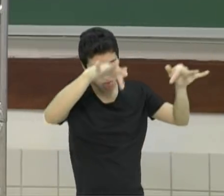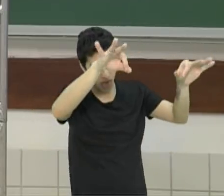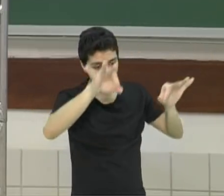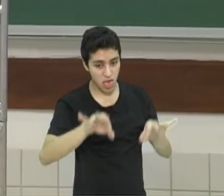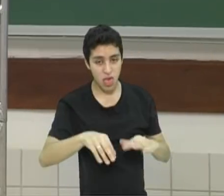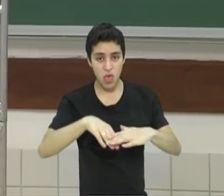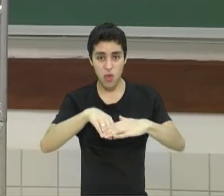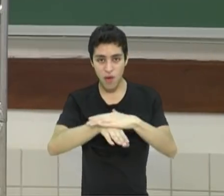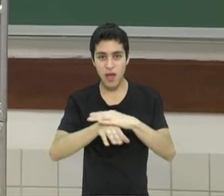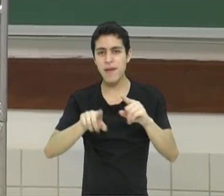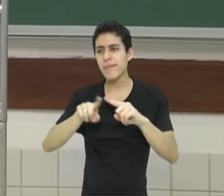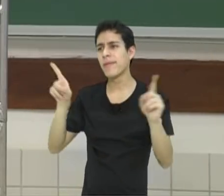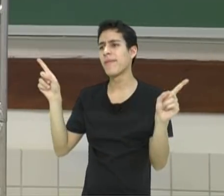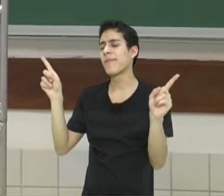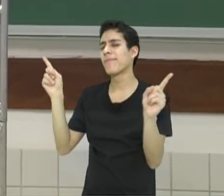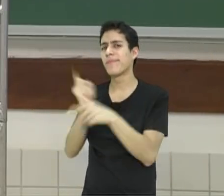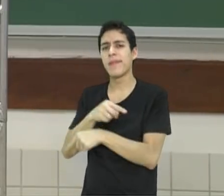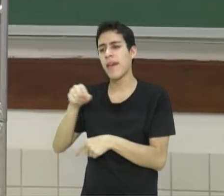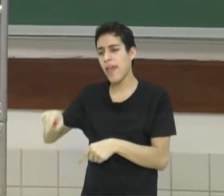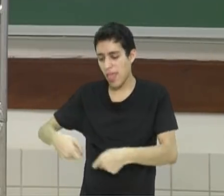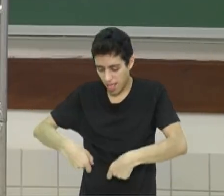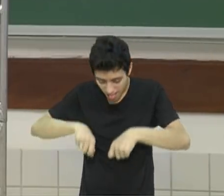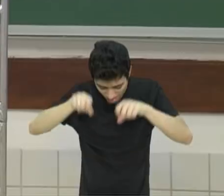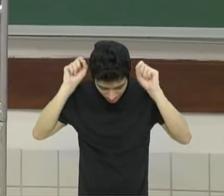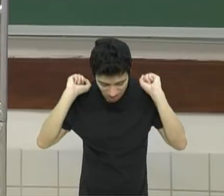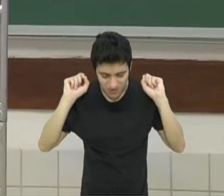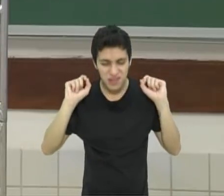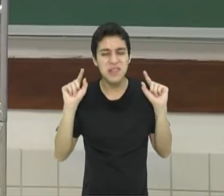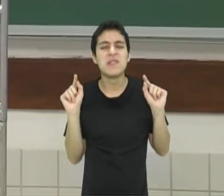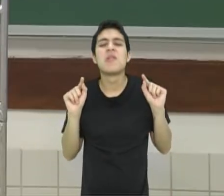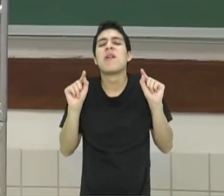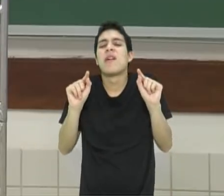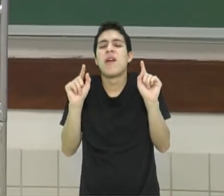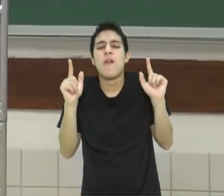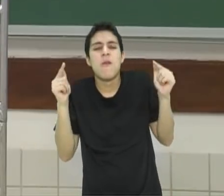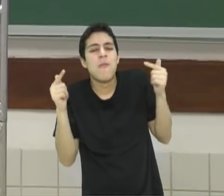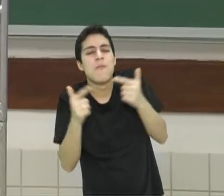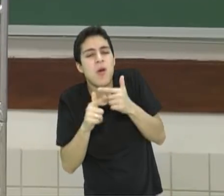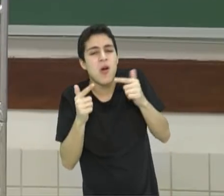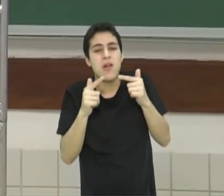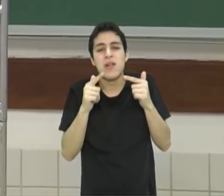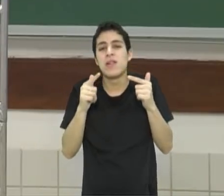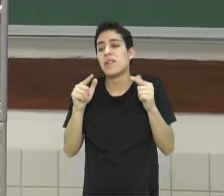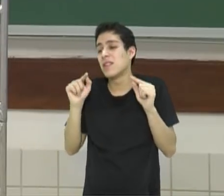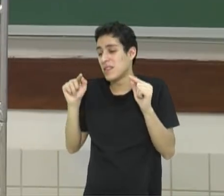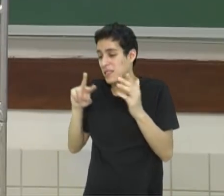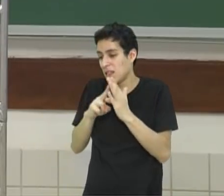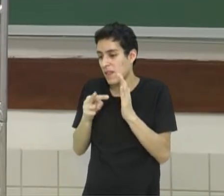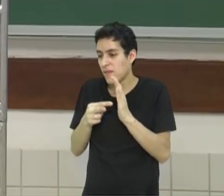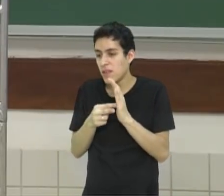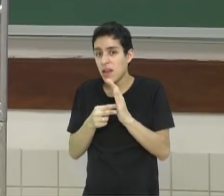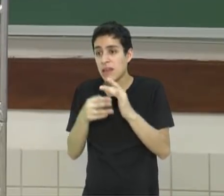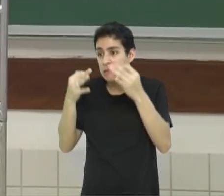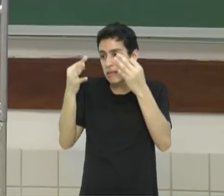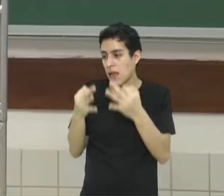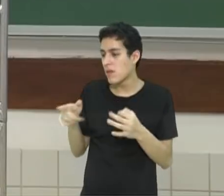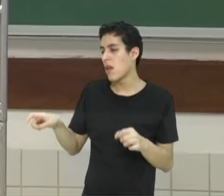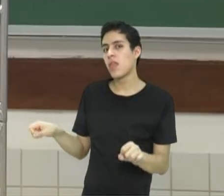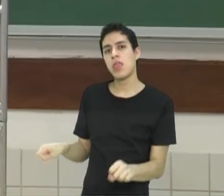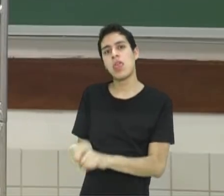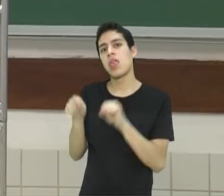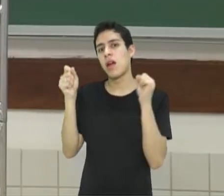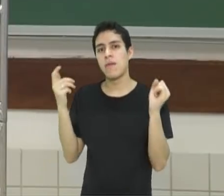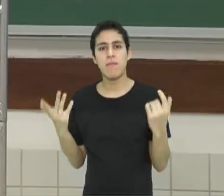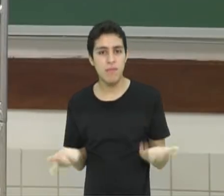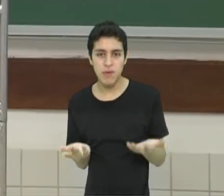a própria roupa. Então, onde está o humor aí? Está na quebra da expectativa. Porque o que a namorada